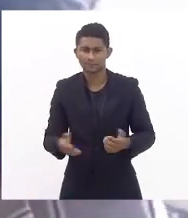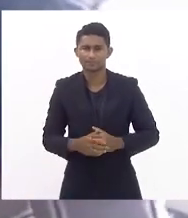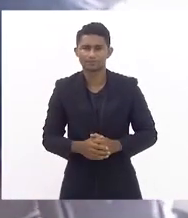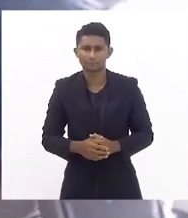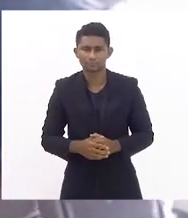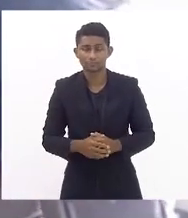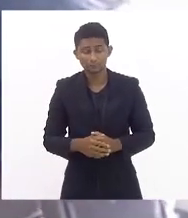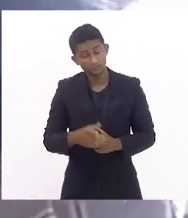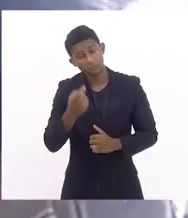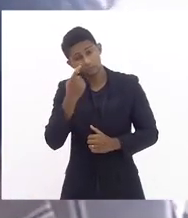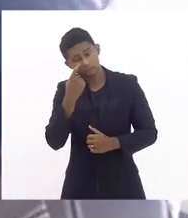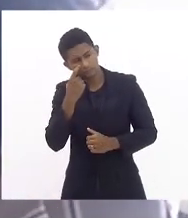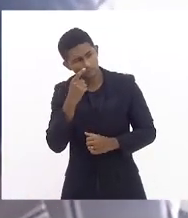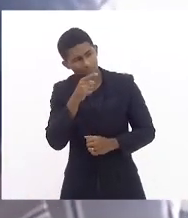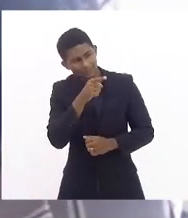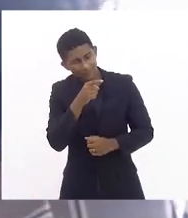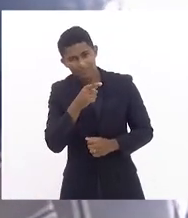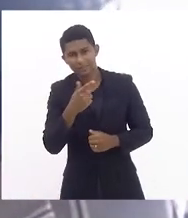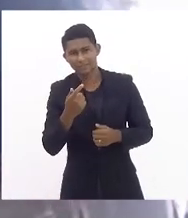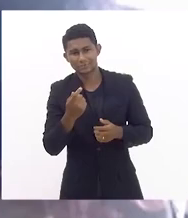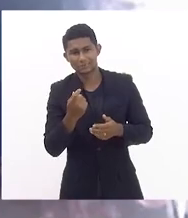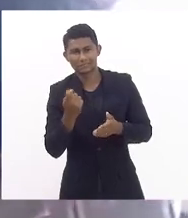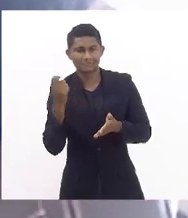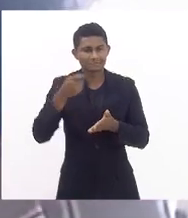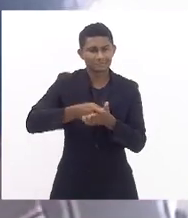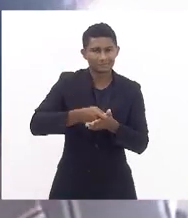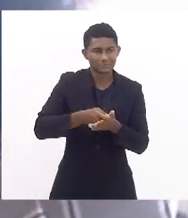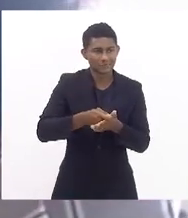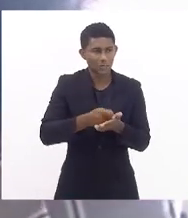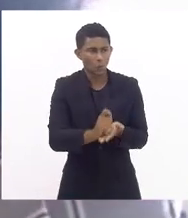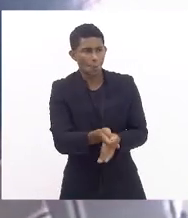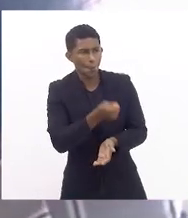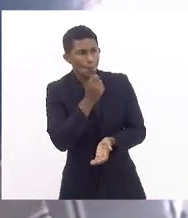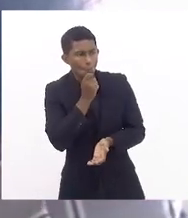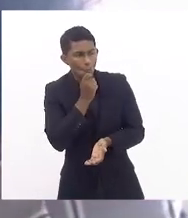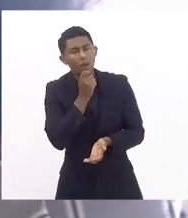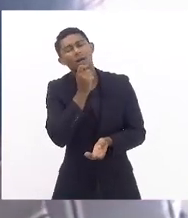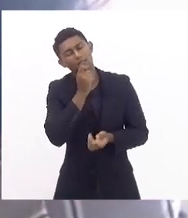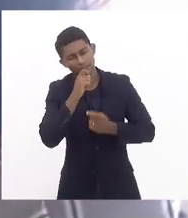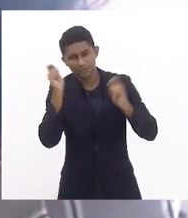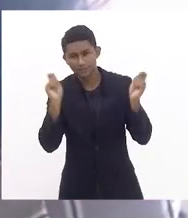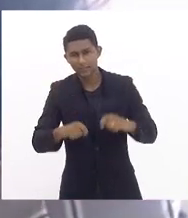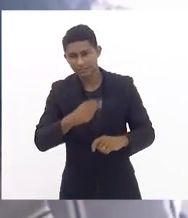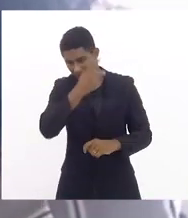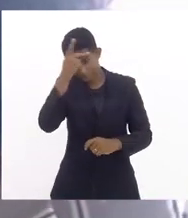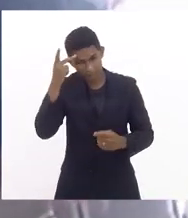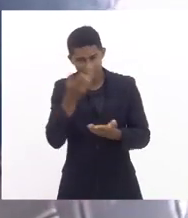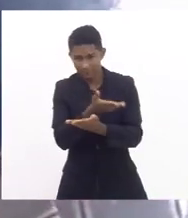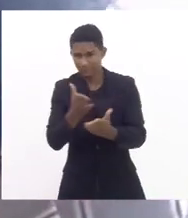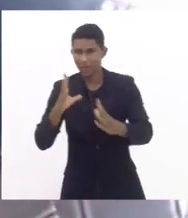nessa taxa é algo que ajuda muito desses refugiados, porque desses